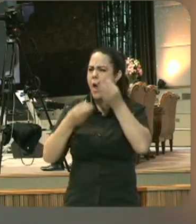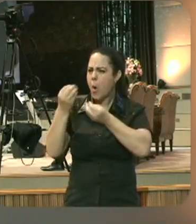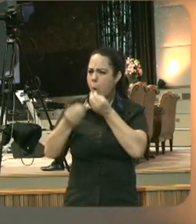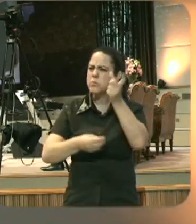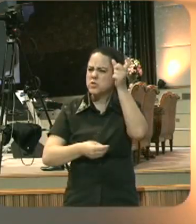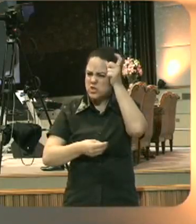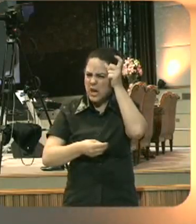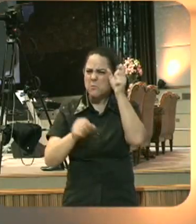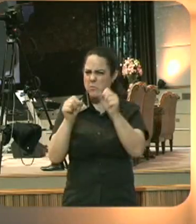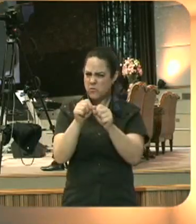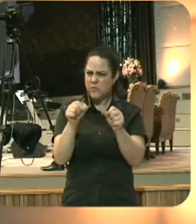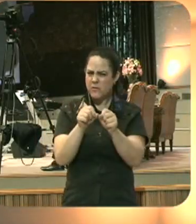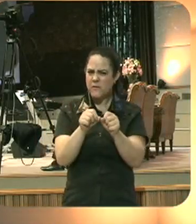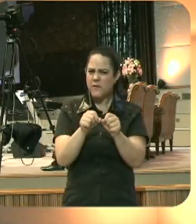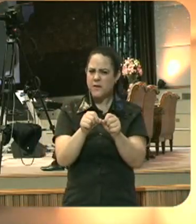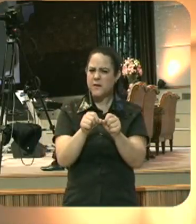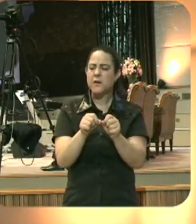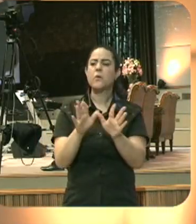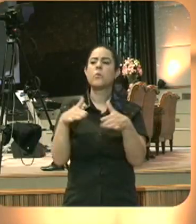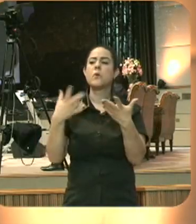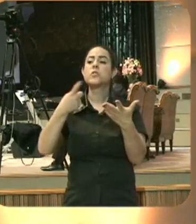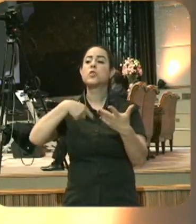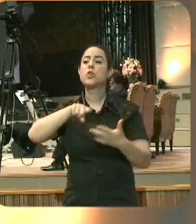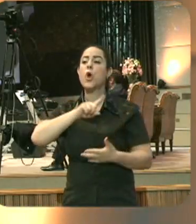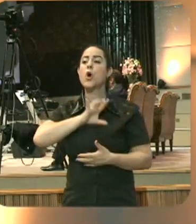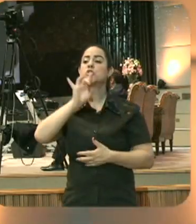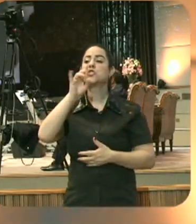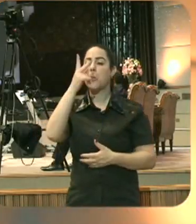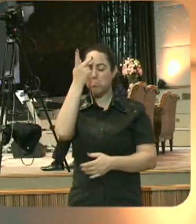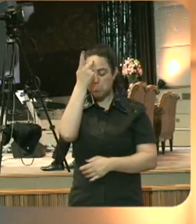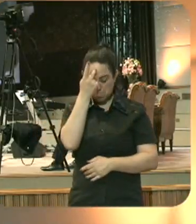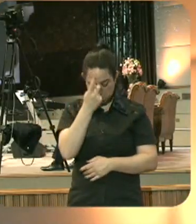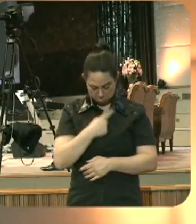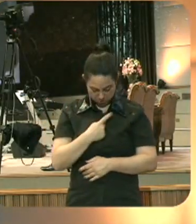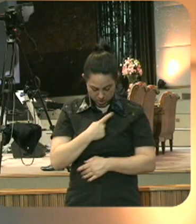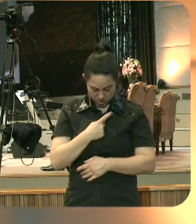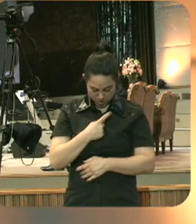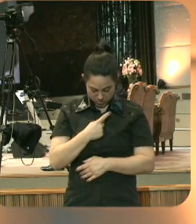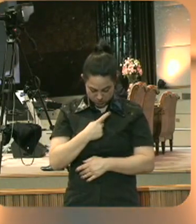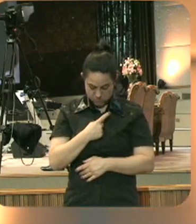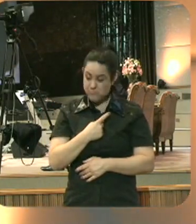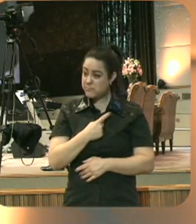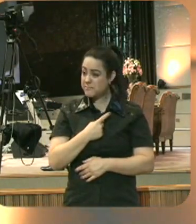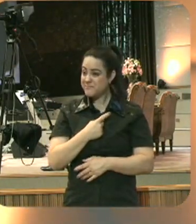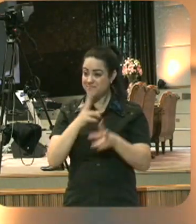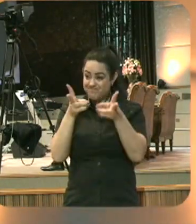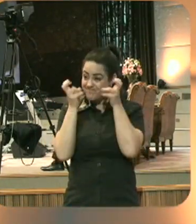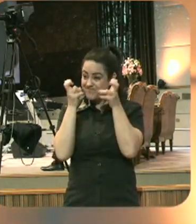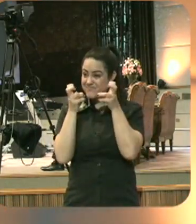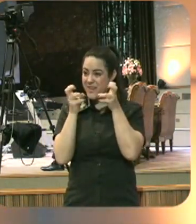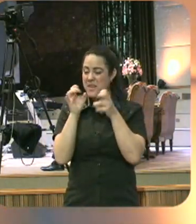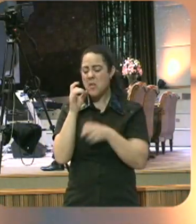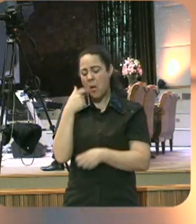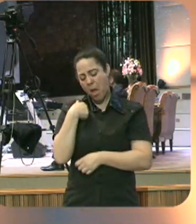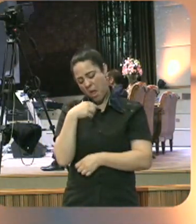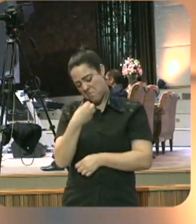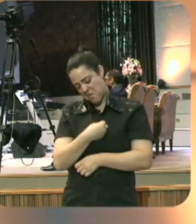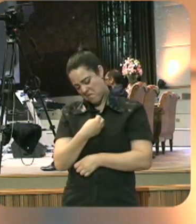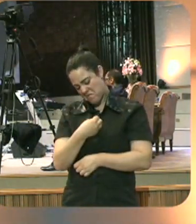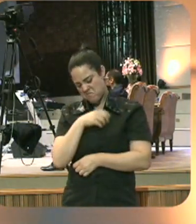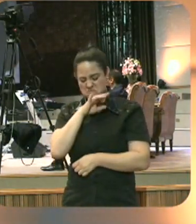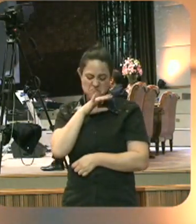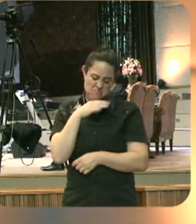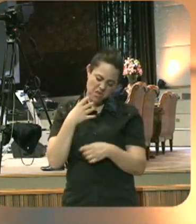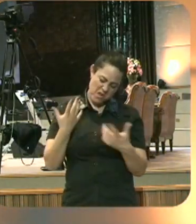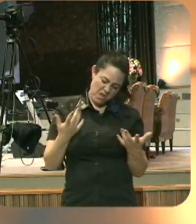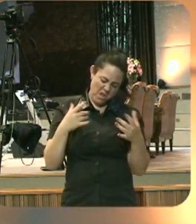colocando vendas em nós? Quando a gente só olha para o umbigo da gente, só pensa na desgraça da gente, no problema da